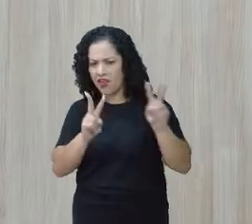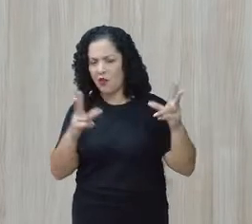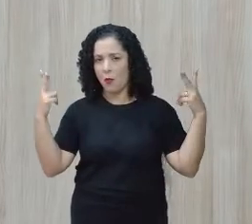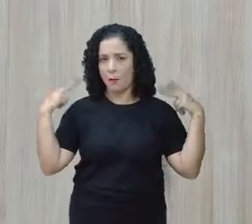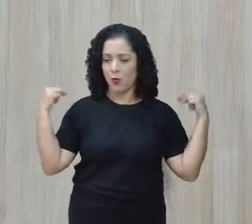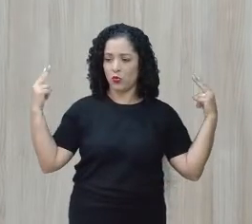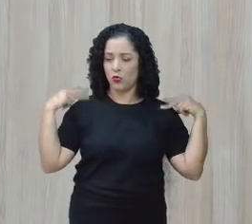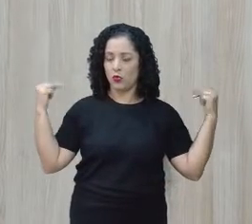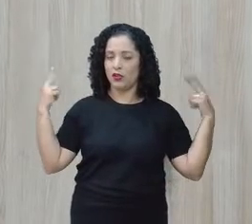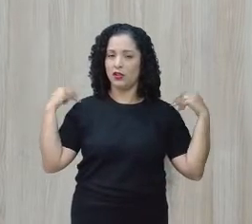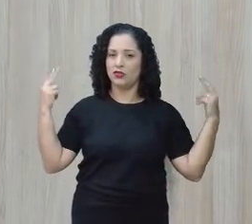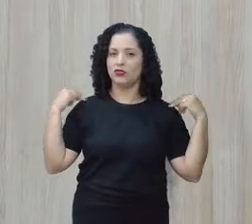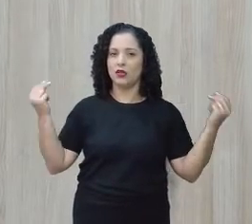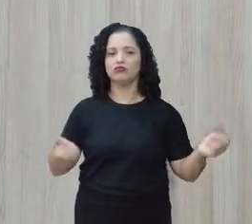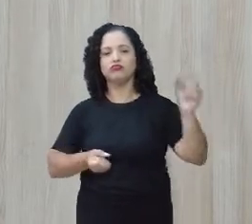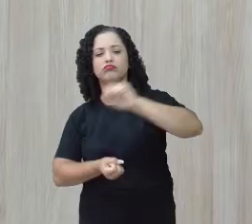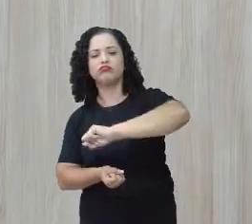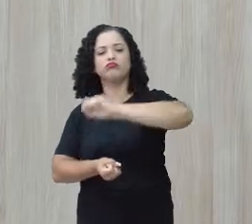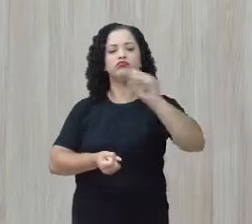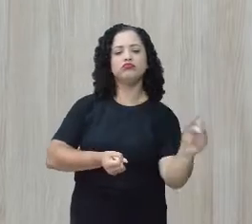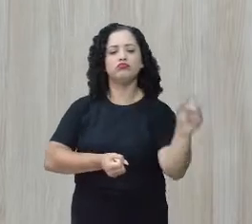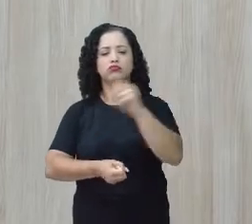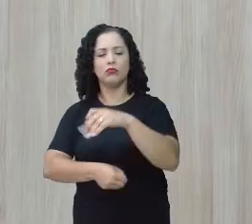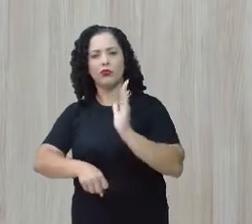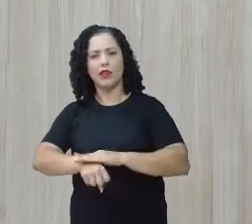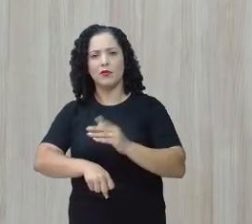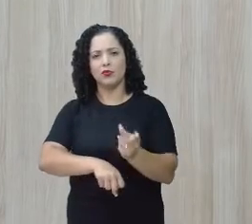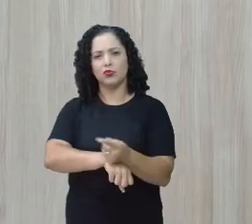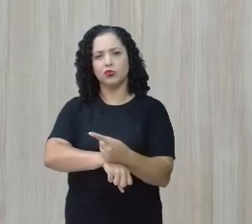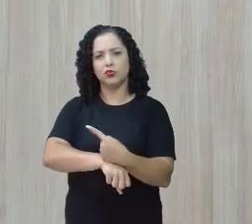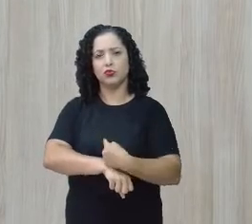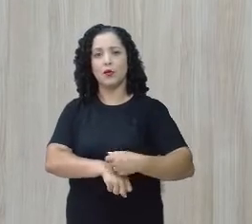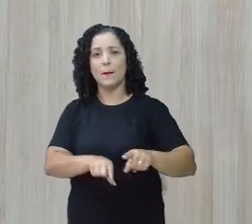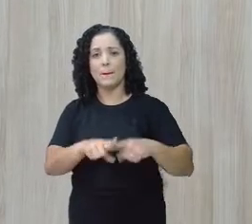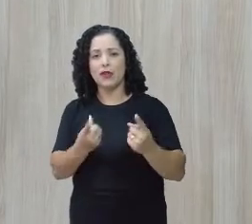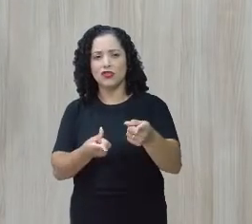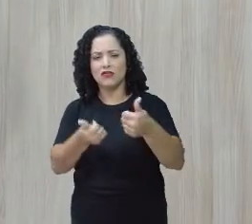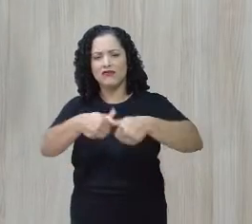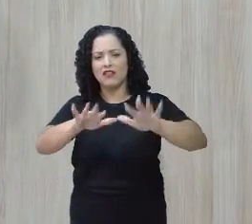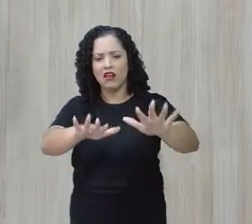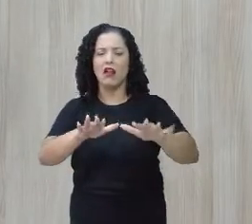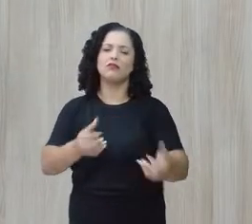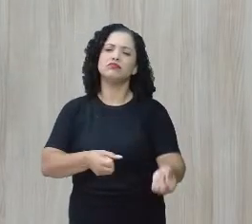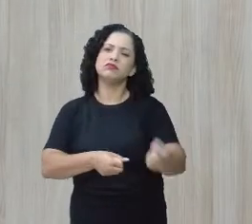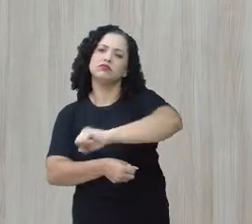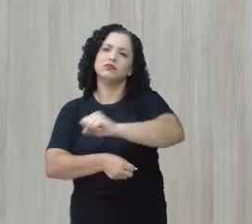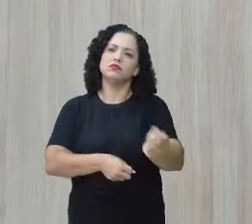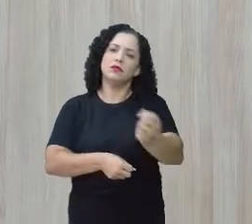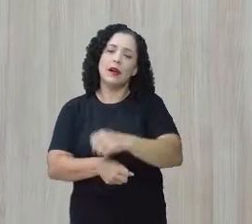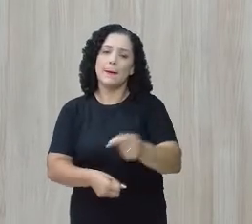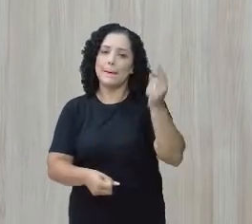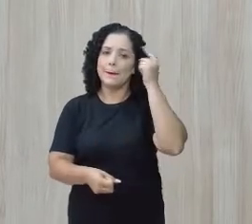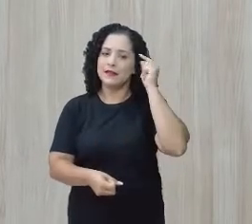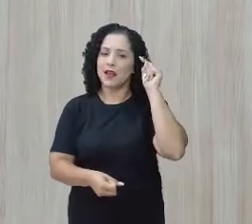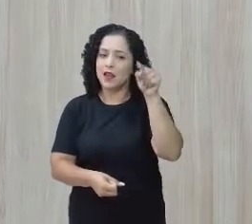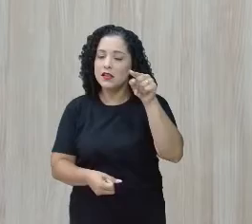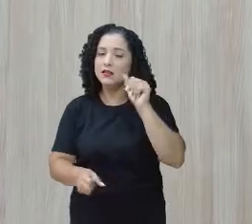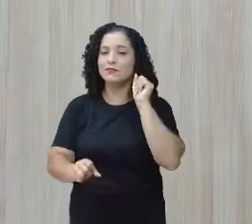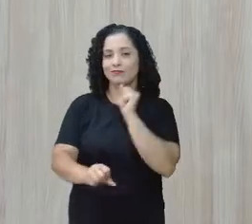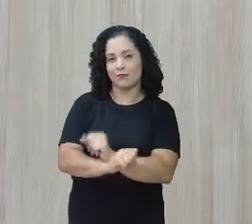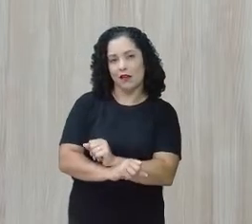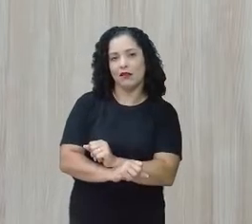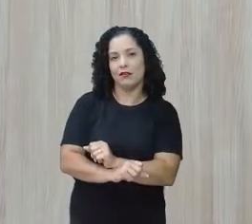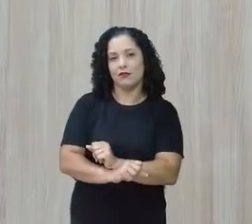e ele continua naquele mesmo lugar. Então, para você, o motorista está em repouso. Então, é muito importante a gente ver a questão